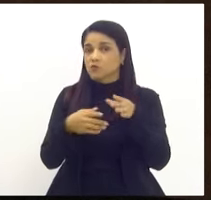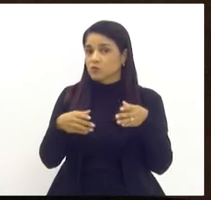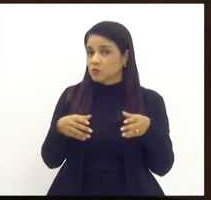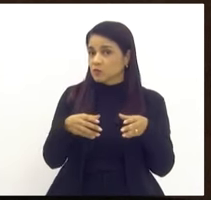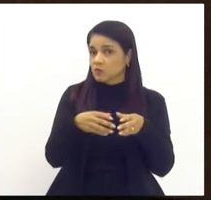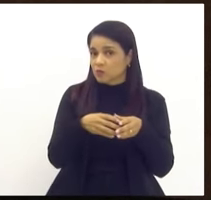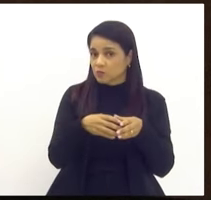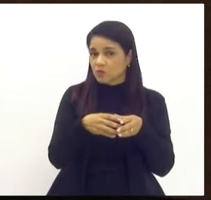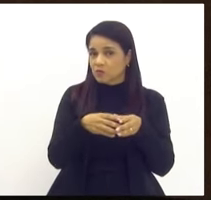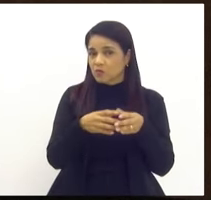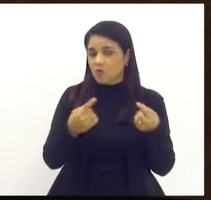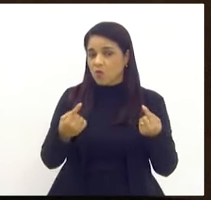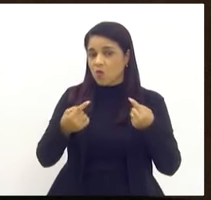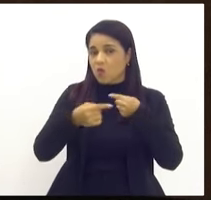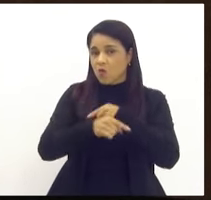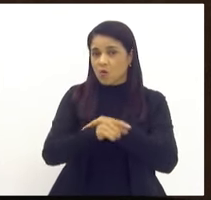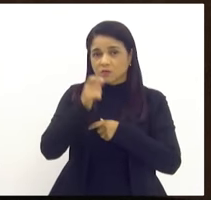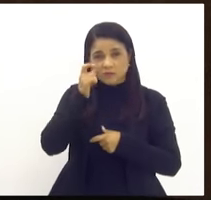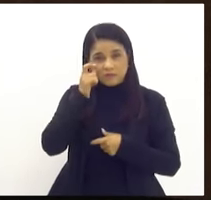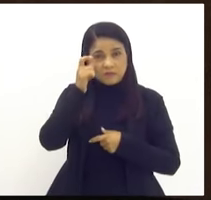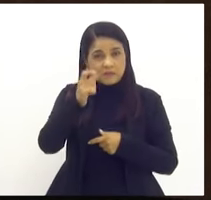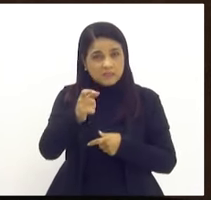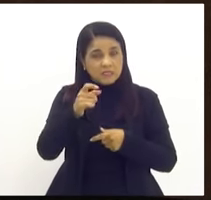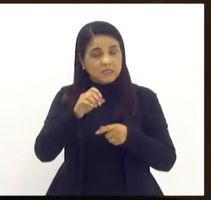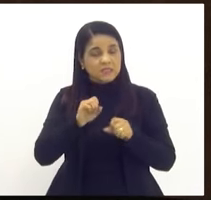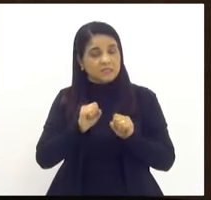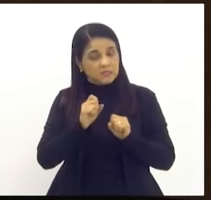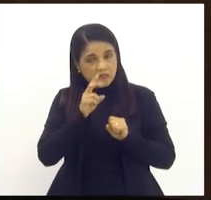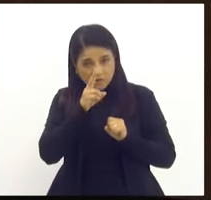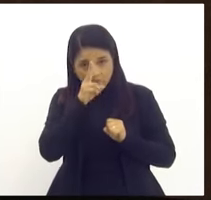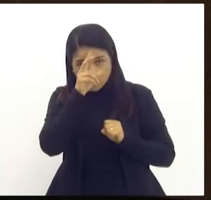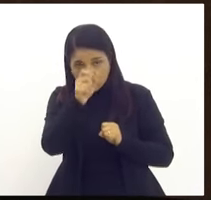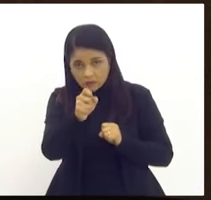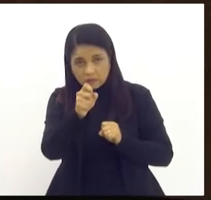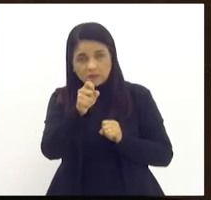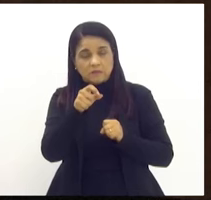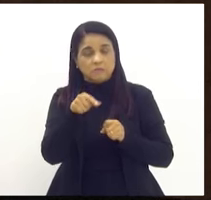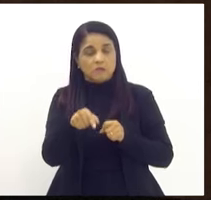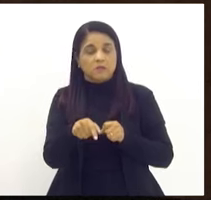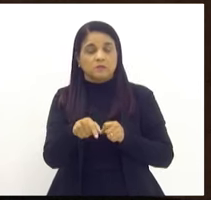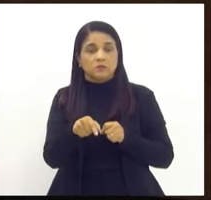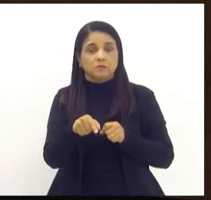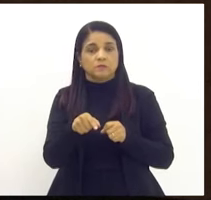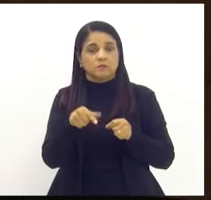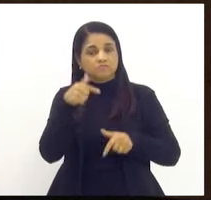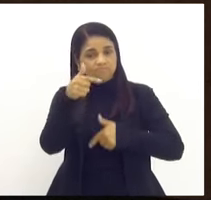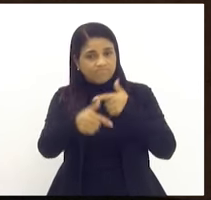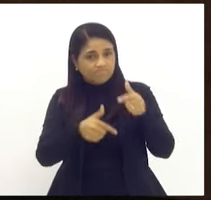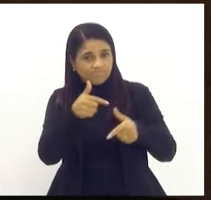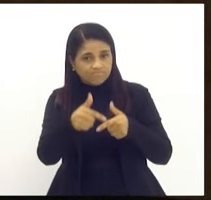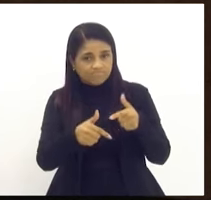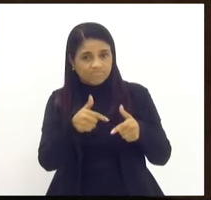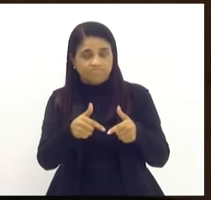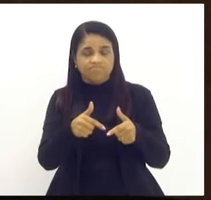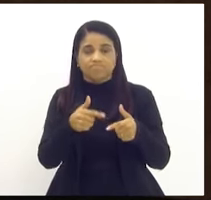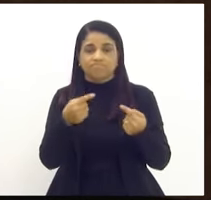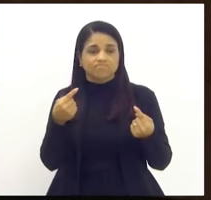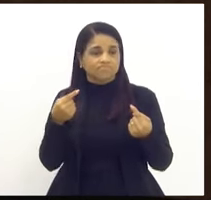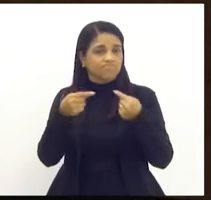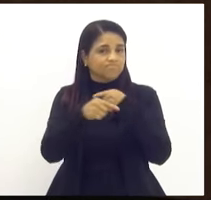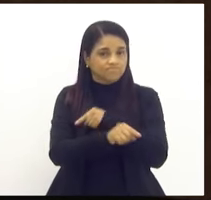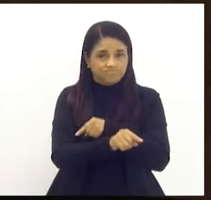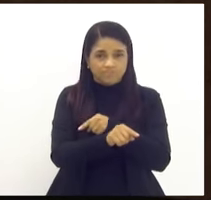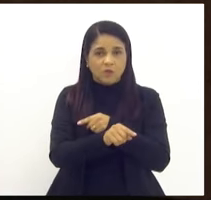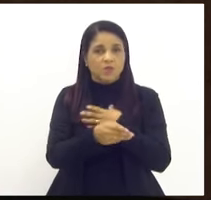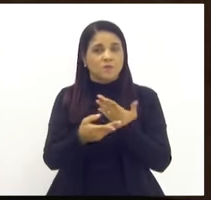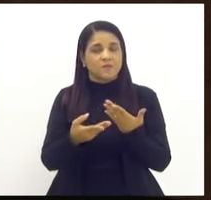aos interesses e fortalecimento da classe trabalhadora eh comumente propagado e portanto incompatível com